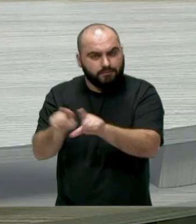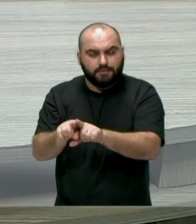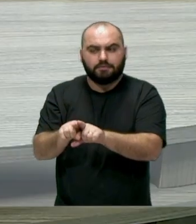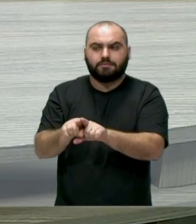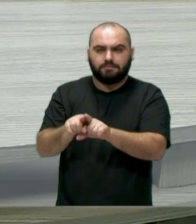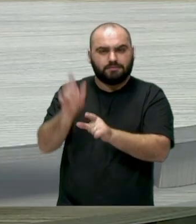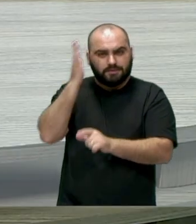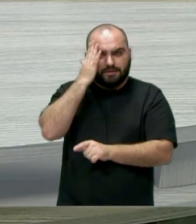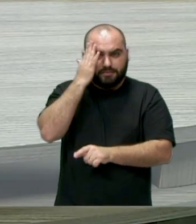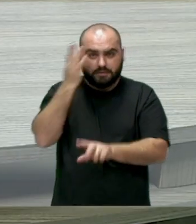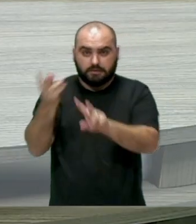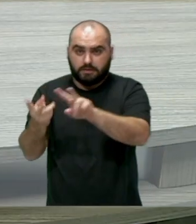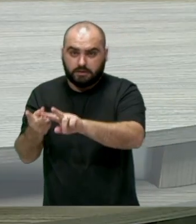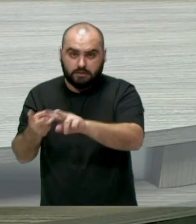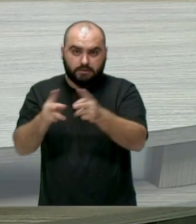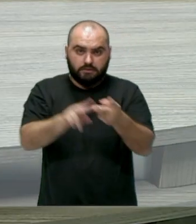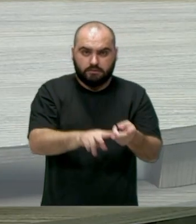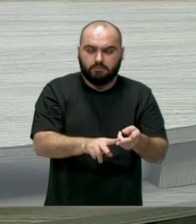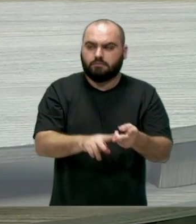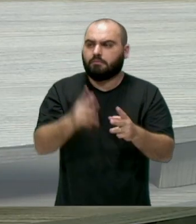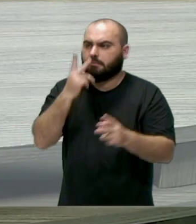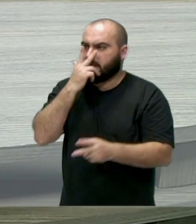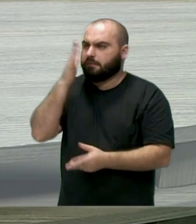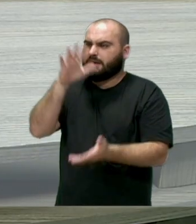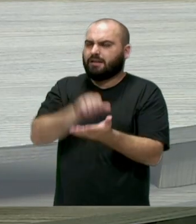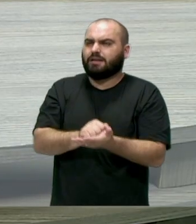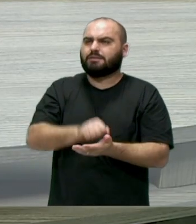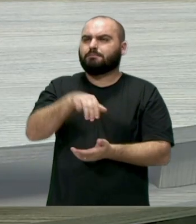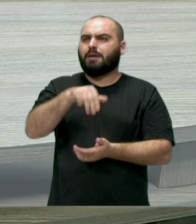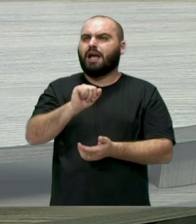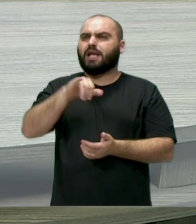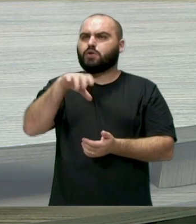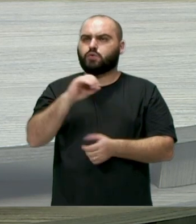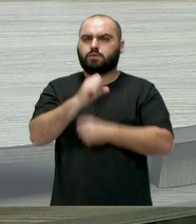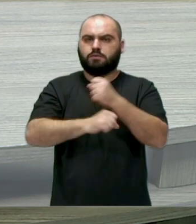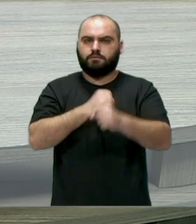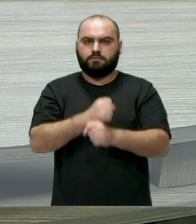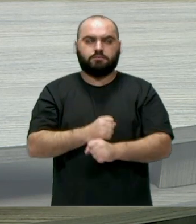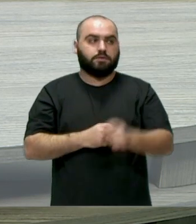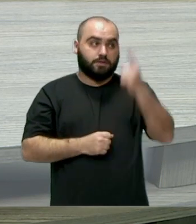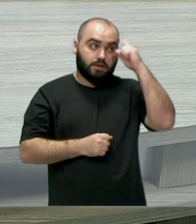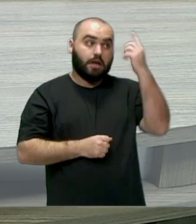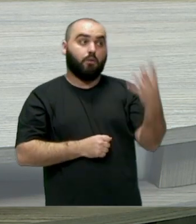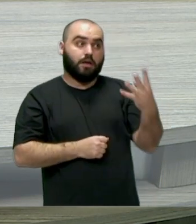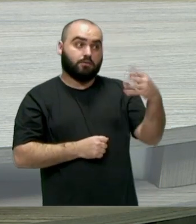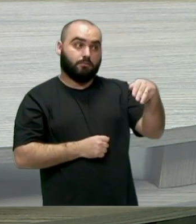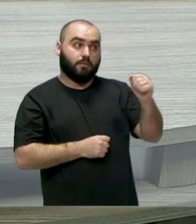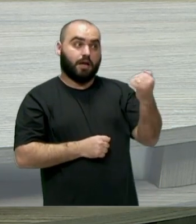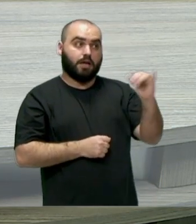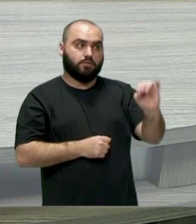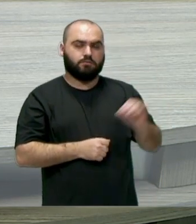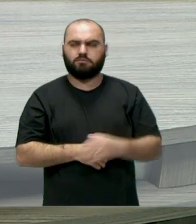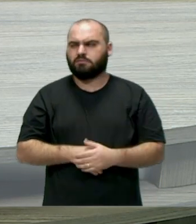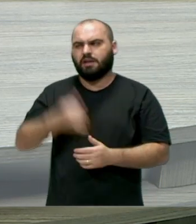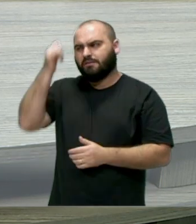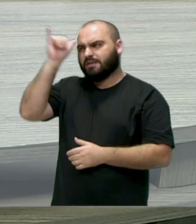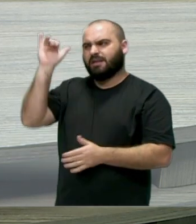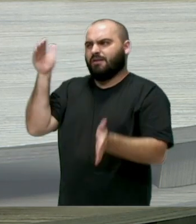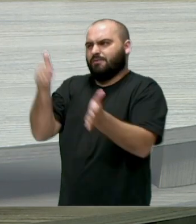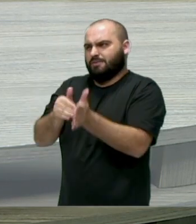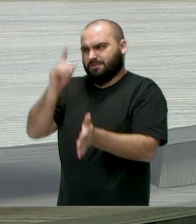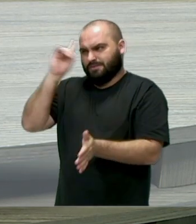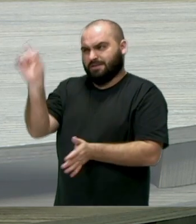a transferência, parece que fecha o cadastro eleitoral em maio do ano que vem, né? 4 de maio, exatamente. Nós não vamos deixar para a última hora,